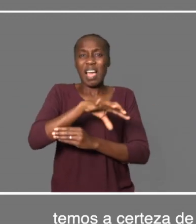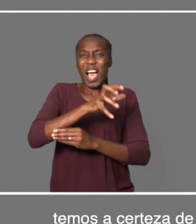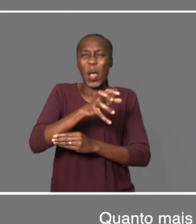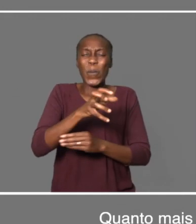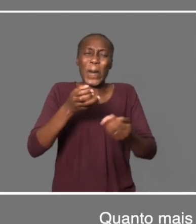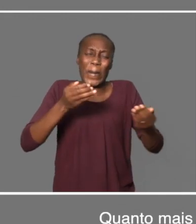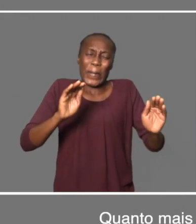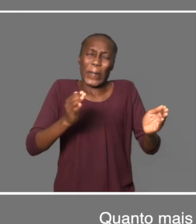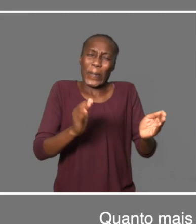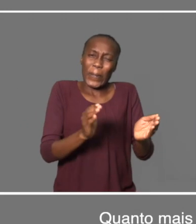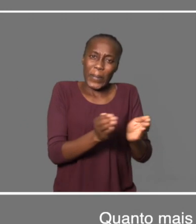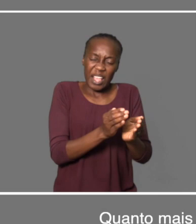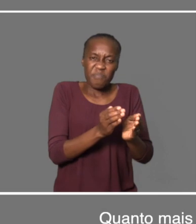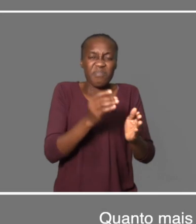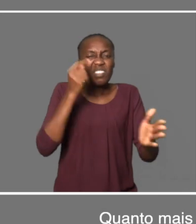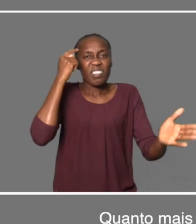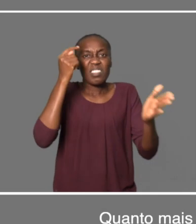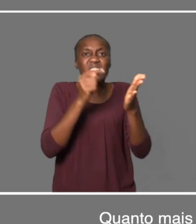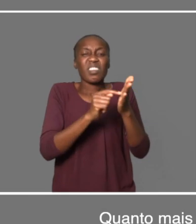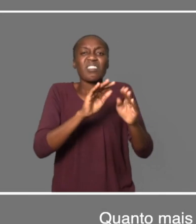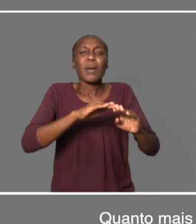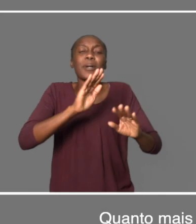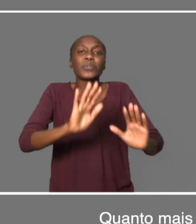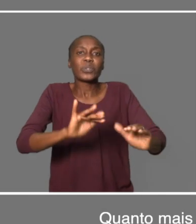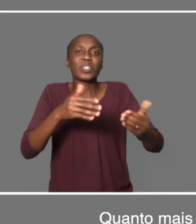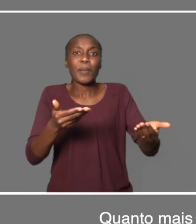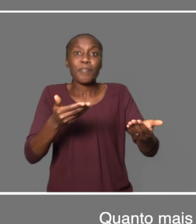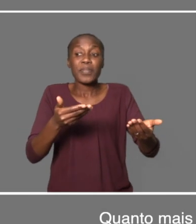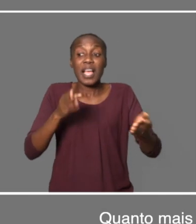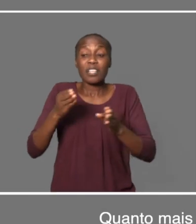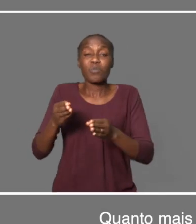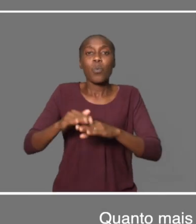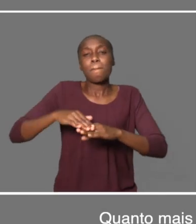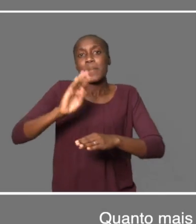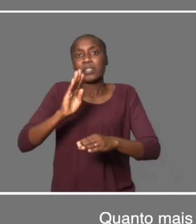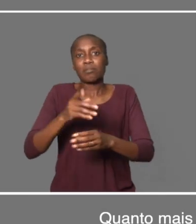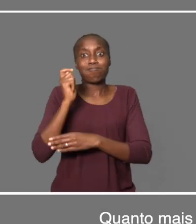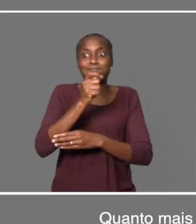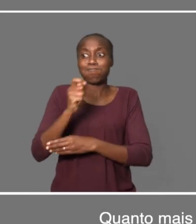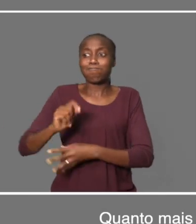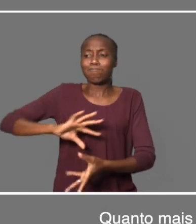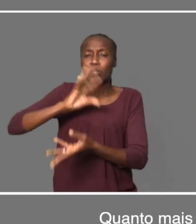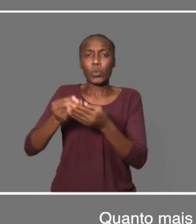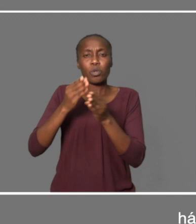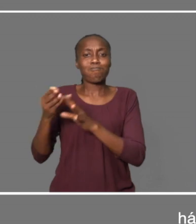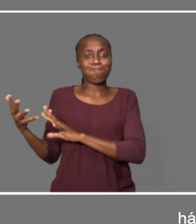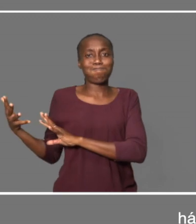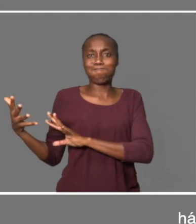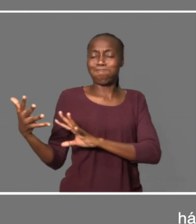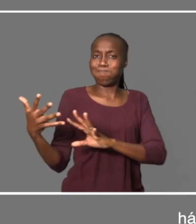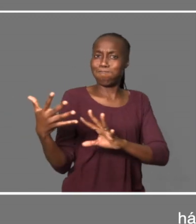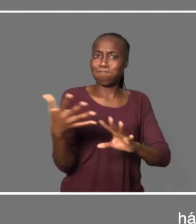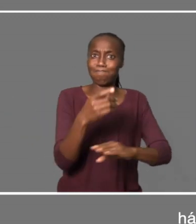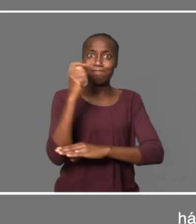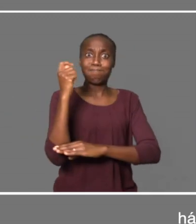sim quanto mais faz-se a atividade no mesmo sítio onde a capacidade de água é reduzida então